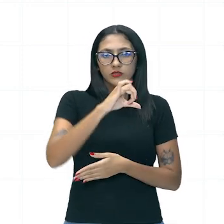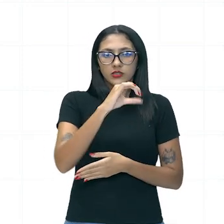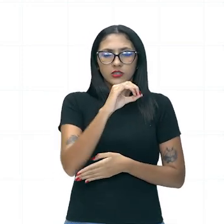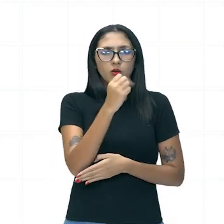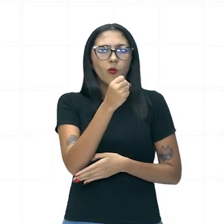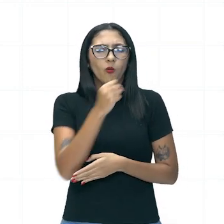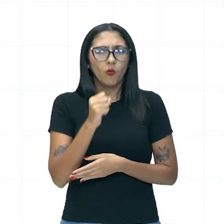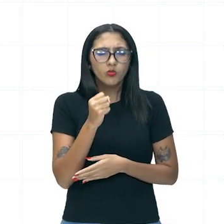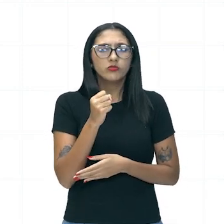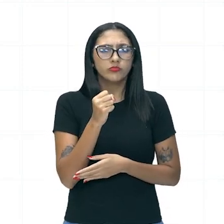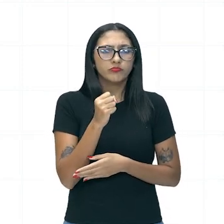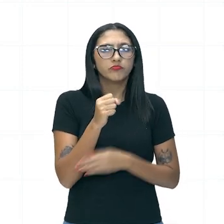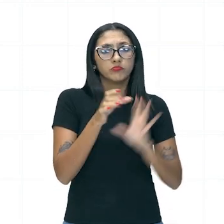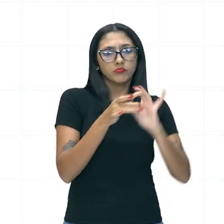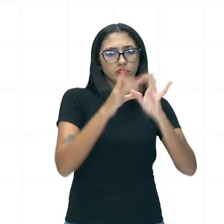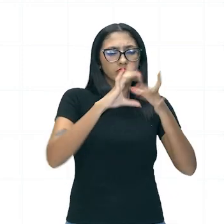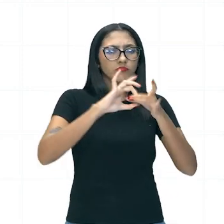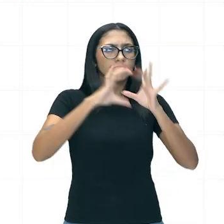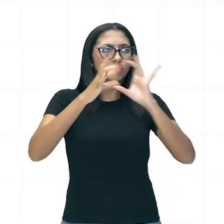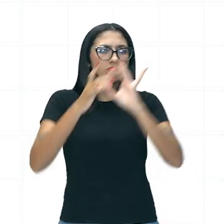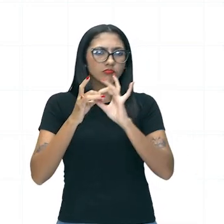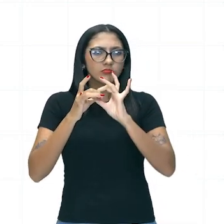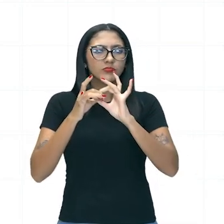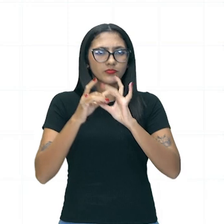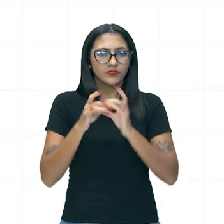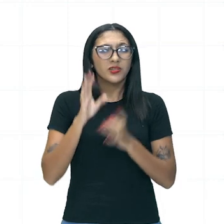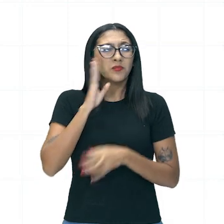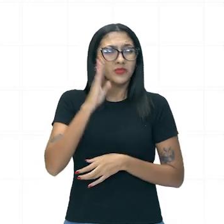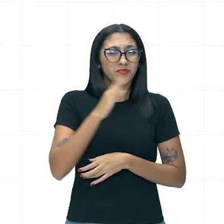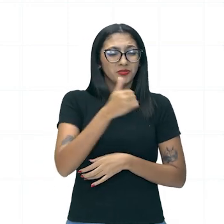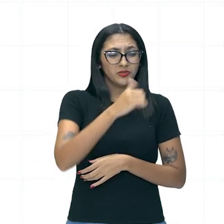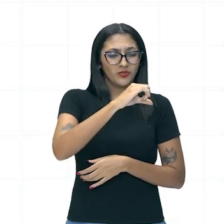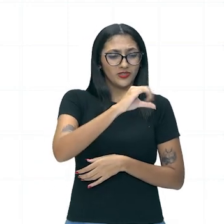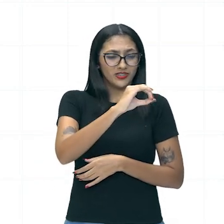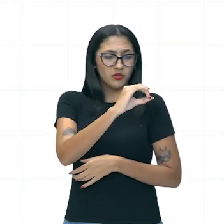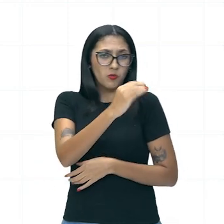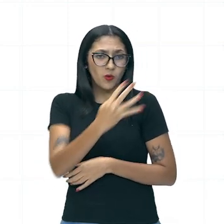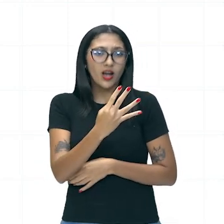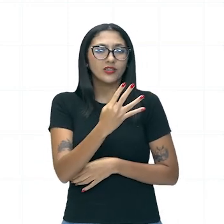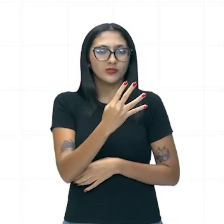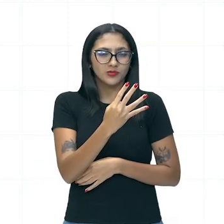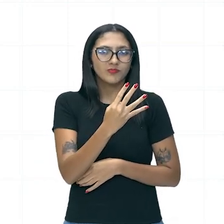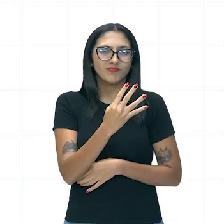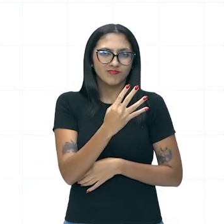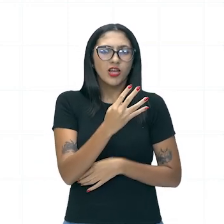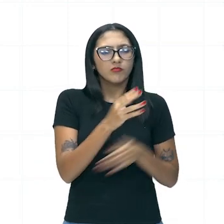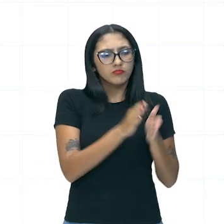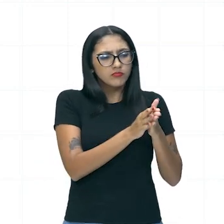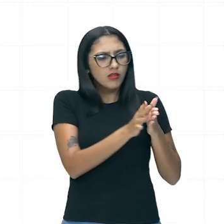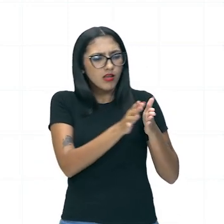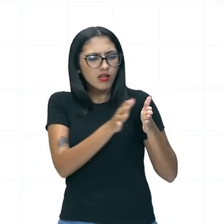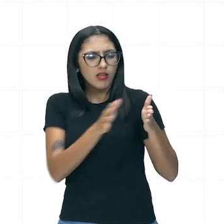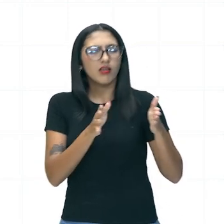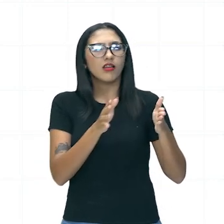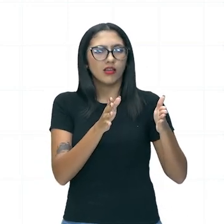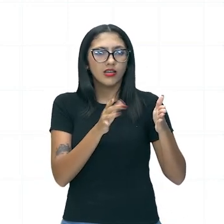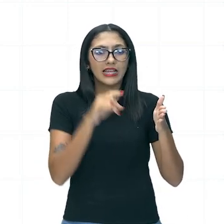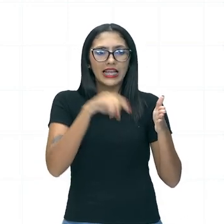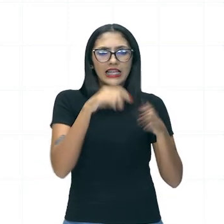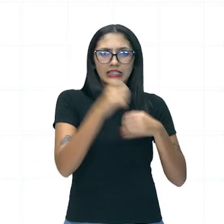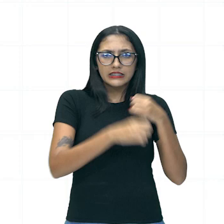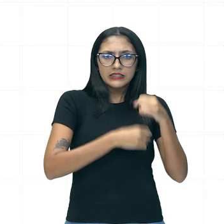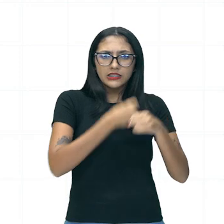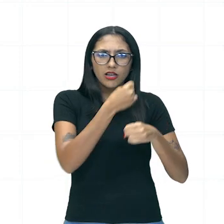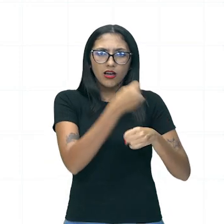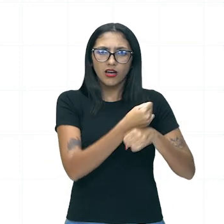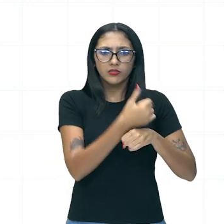branco na edição principalmente de 1904. Ele iniciou em 1900, mas na edição de